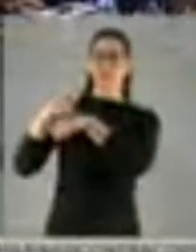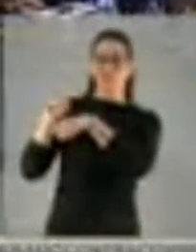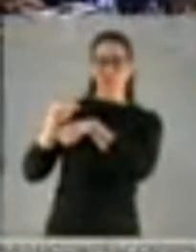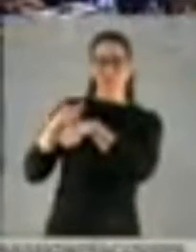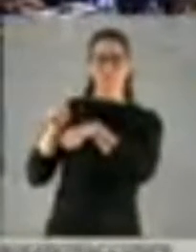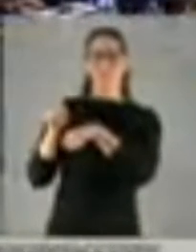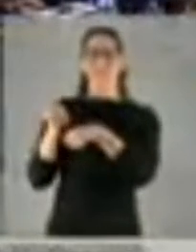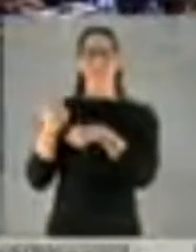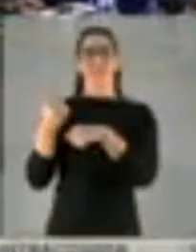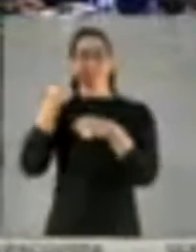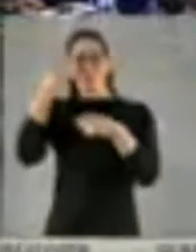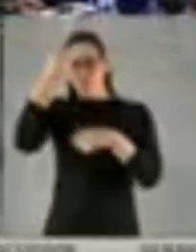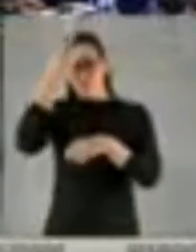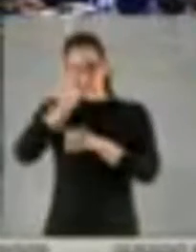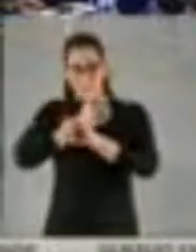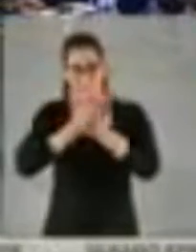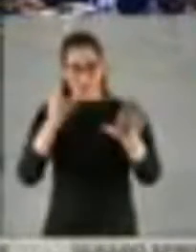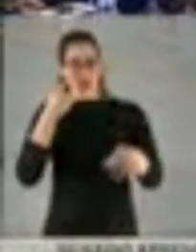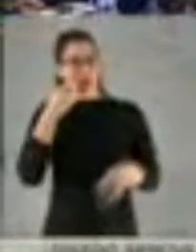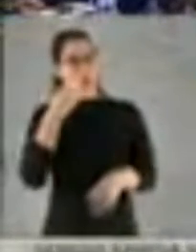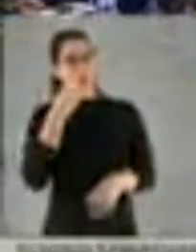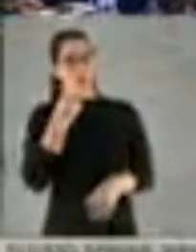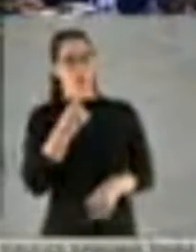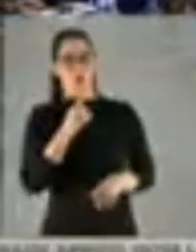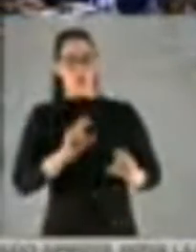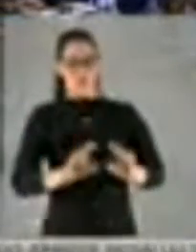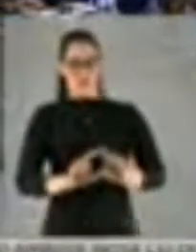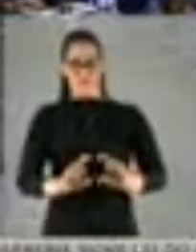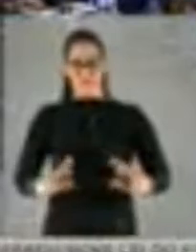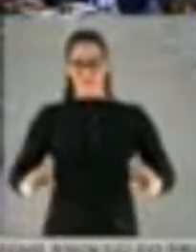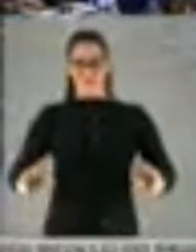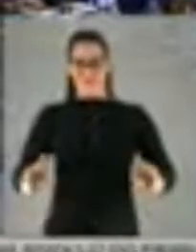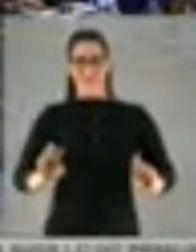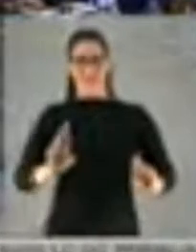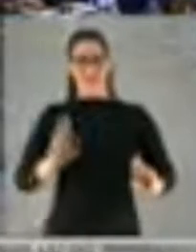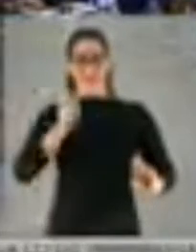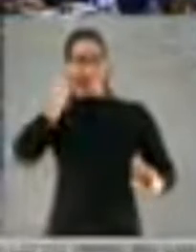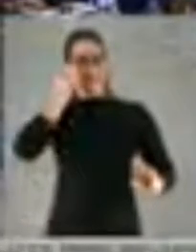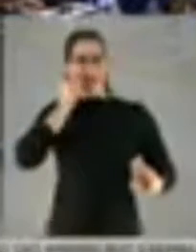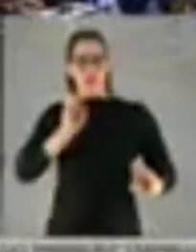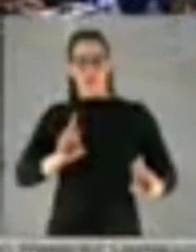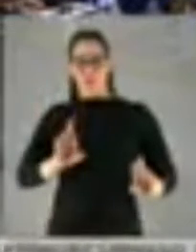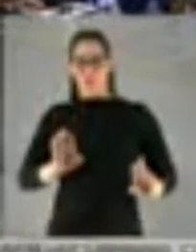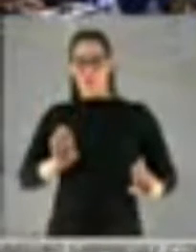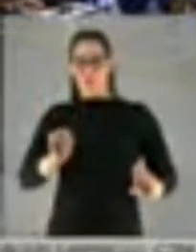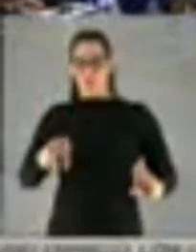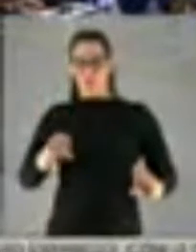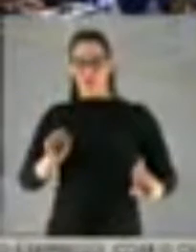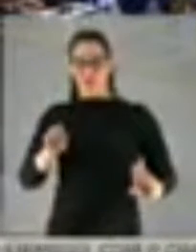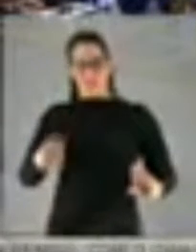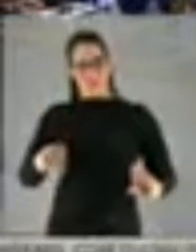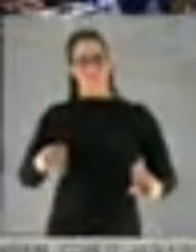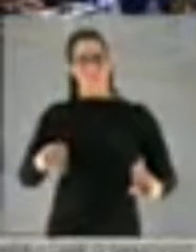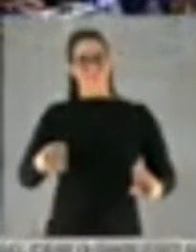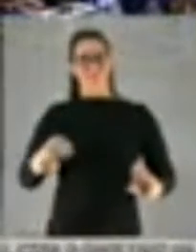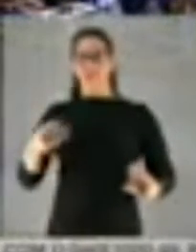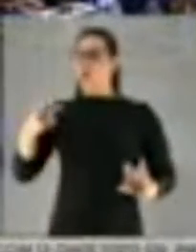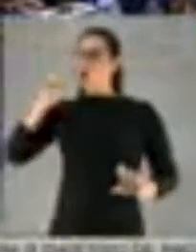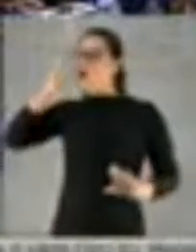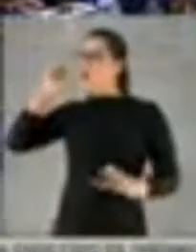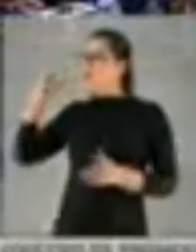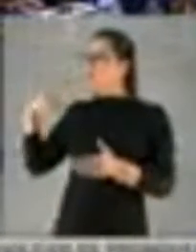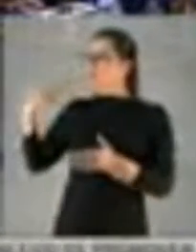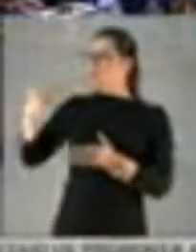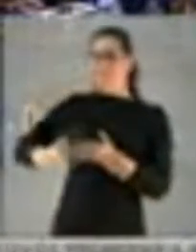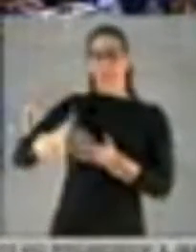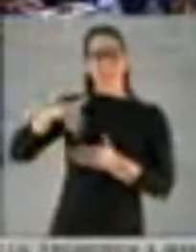assim, à razão. Eu olho para a placa na frente do senador Renan Calheiros e vejo que de ontem para hoje são mais de 2.000 mortos. Essa